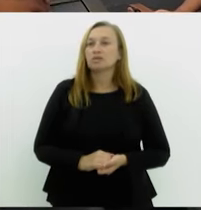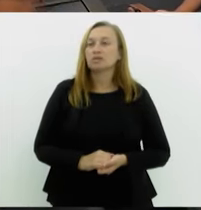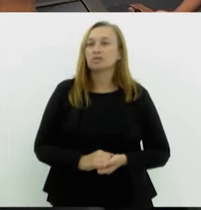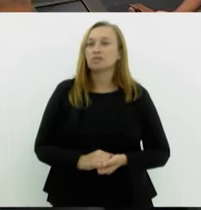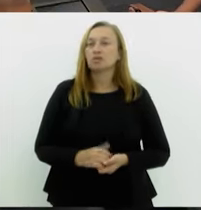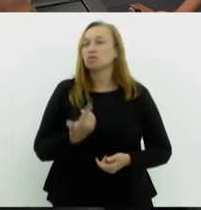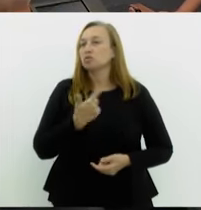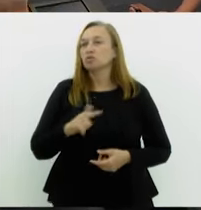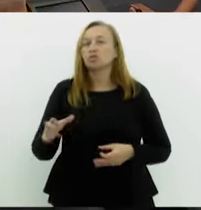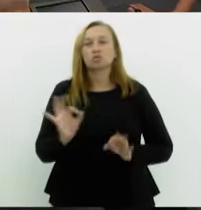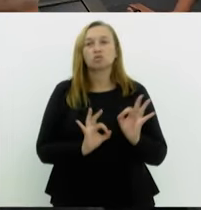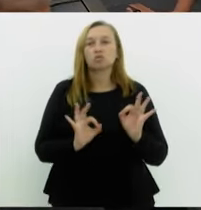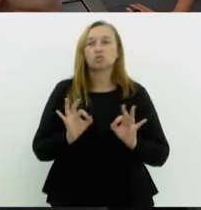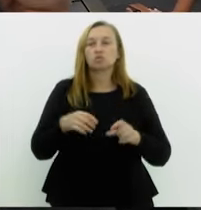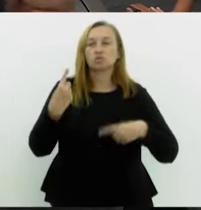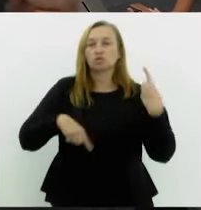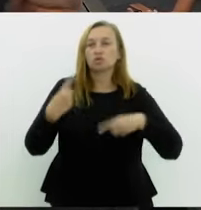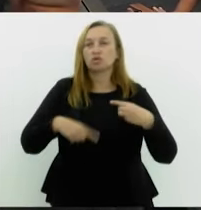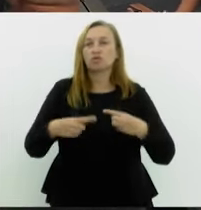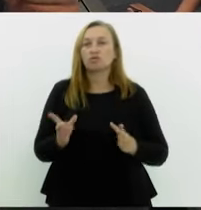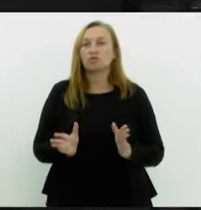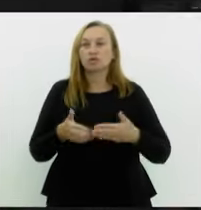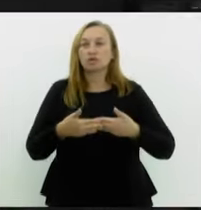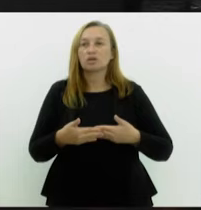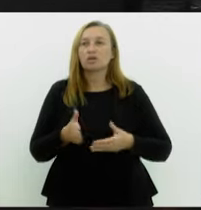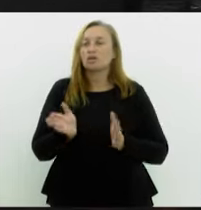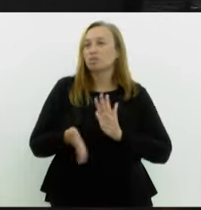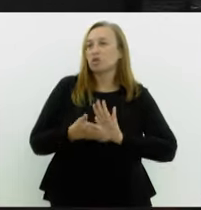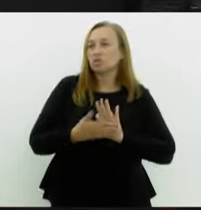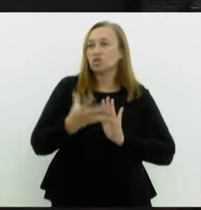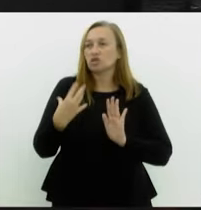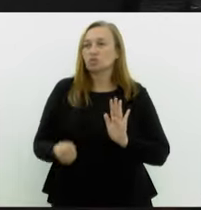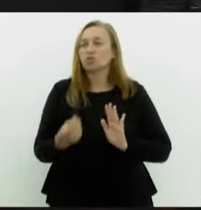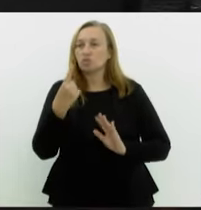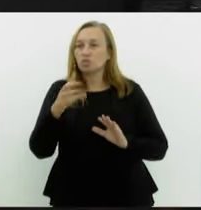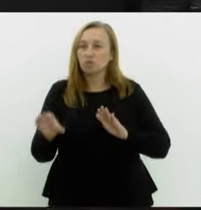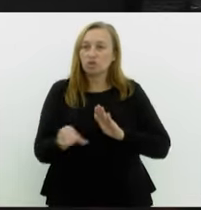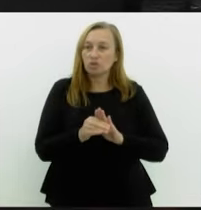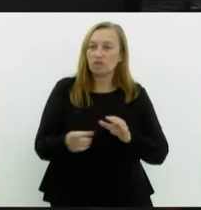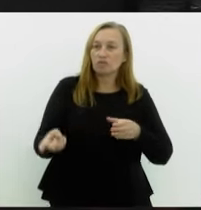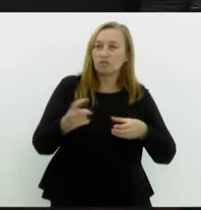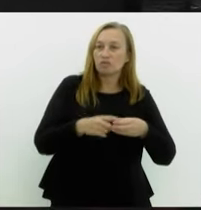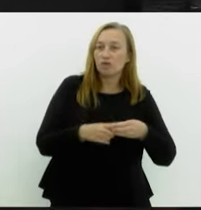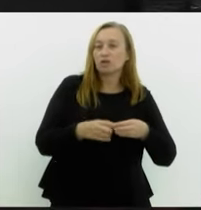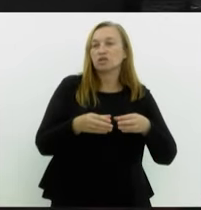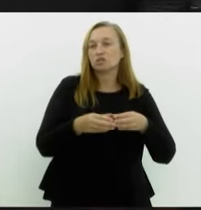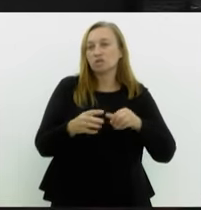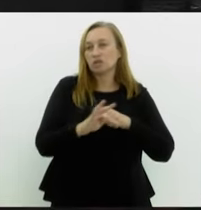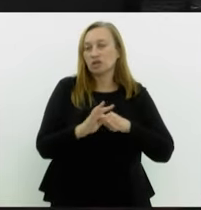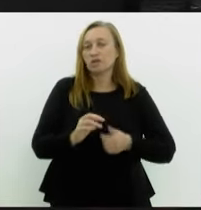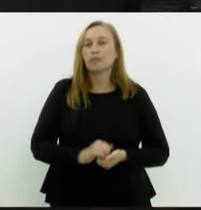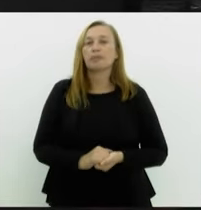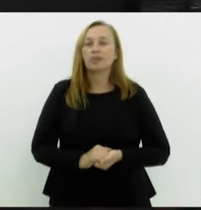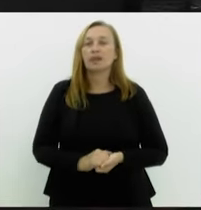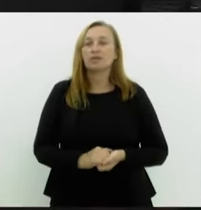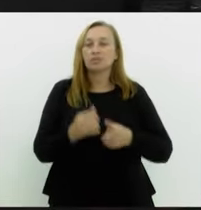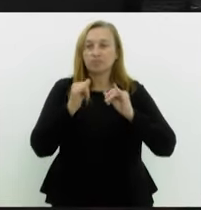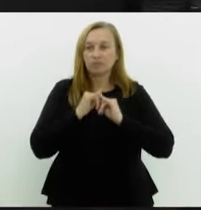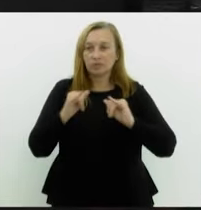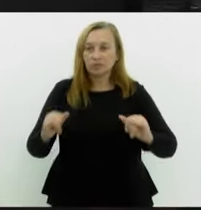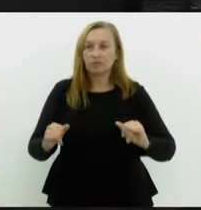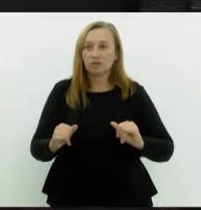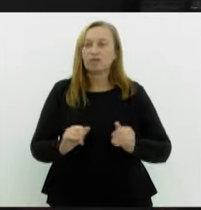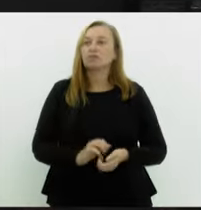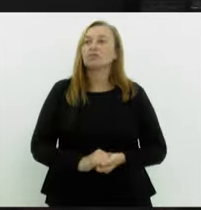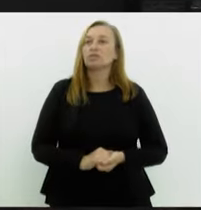Não havendo mais quem queira discutir, encerrada a discussão, o presente proposta recebeu uma emenda e retorna às comissões técnicas. Anuncio.